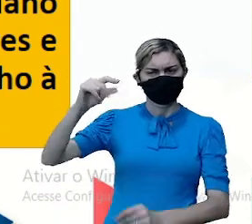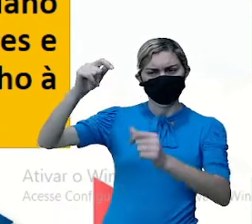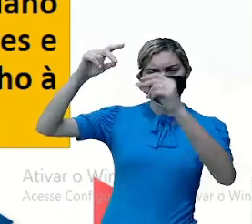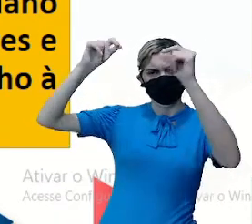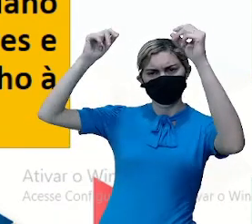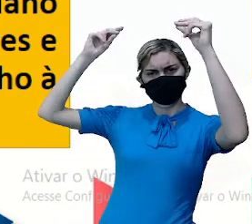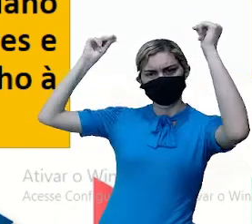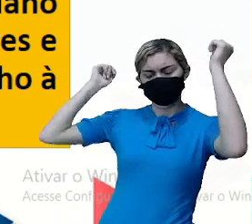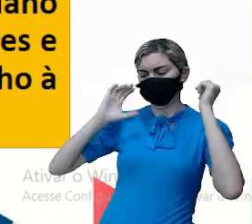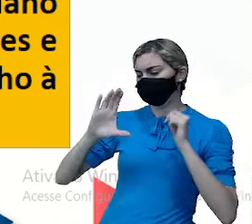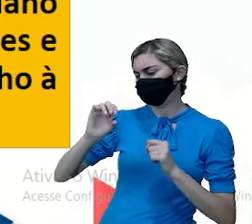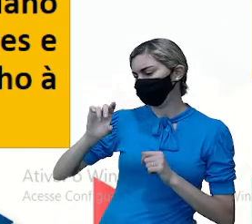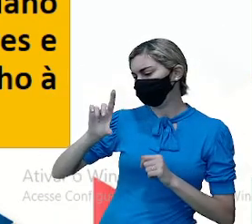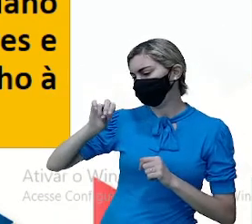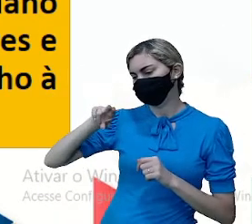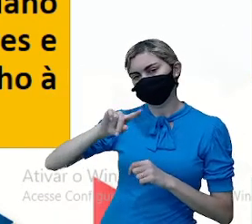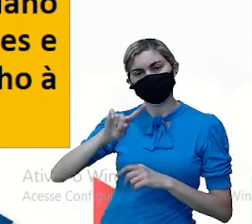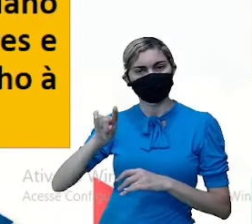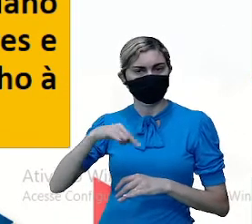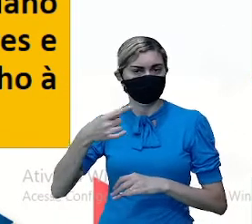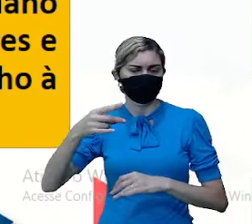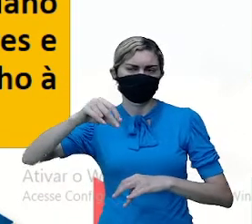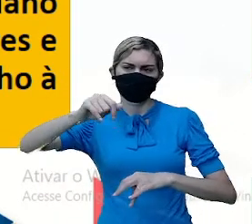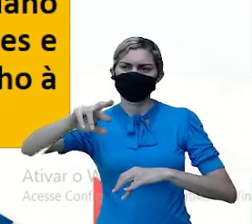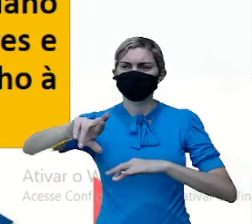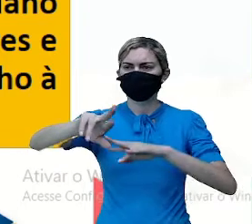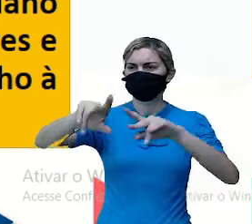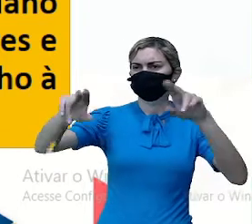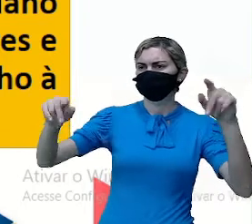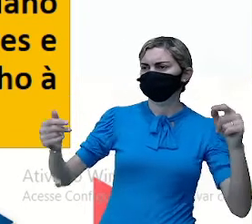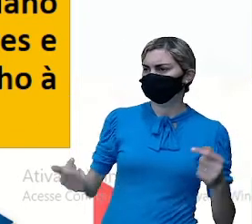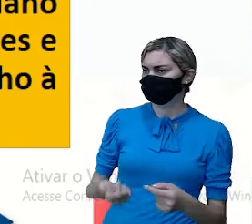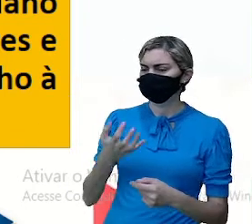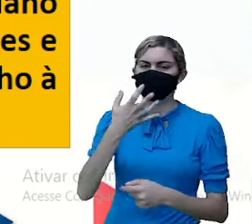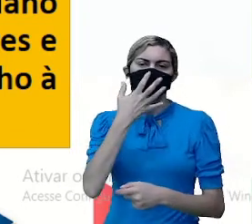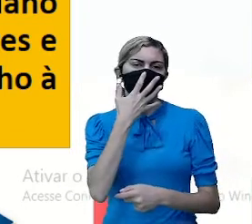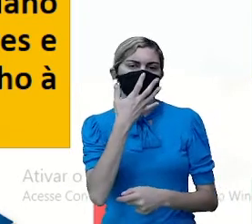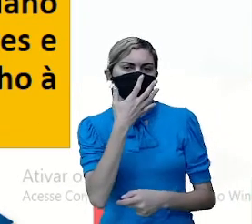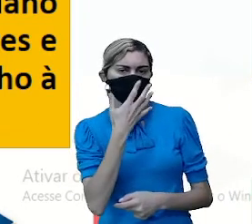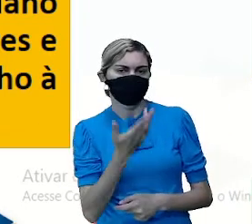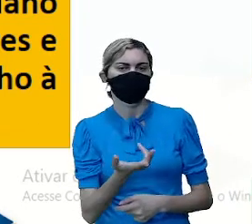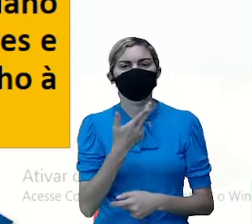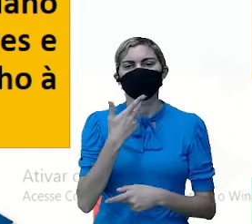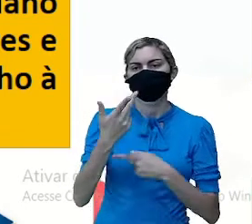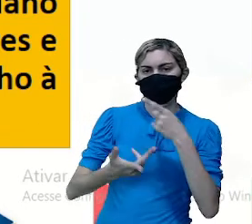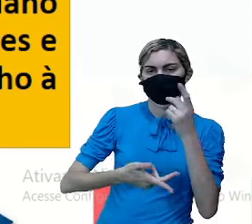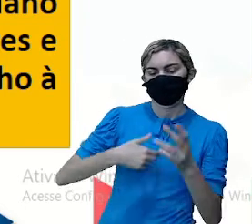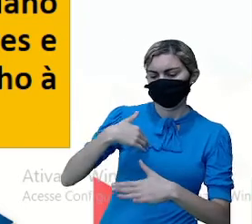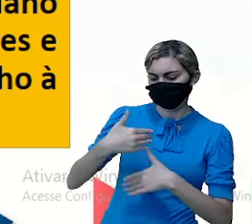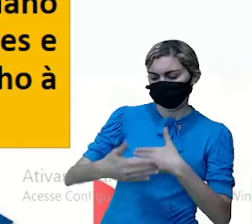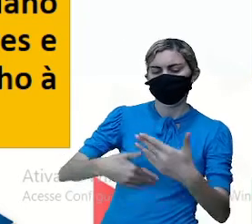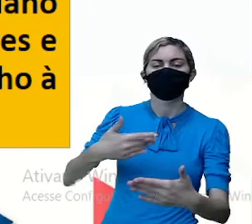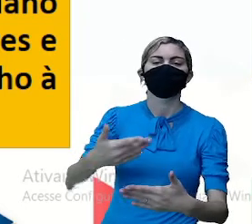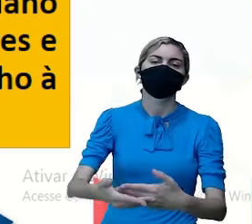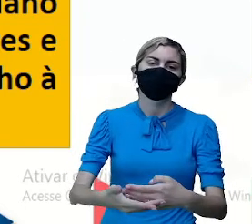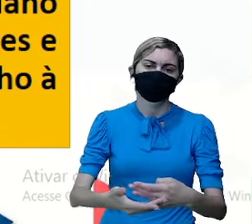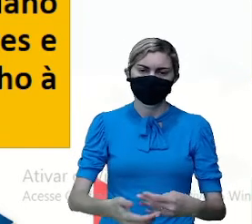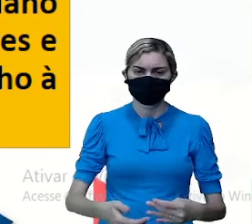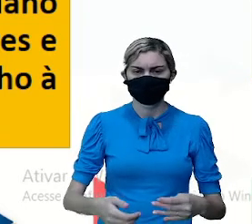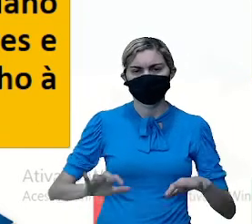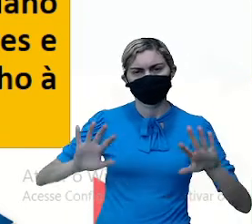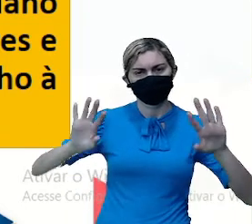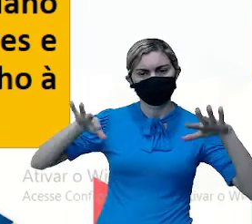tempos da colonização, vários cronistas e observadores falam sobre o desenvolvimento de